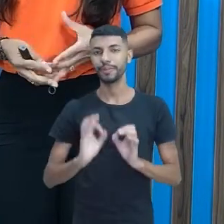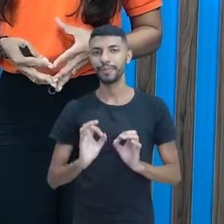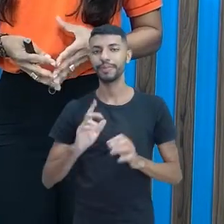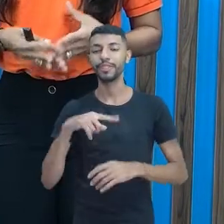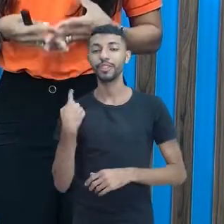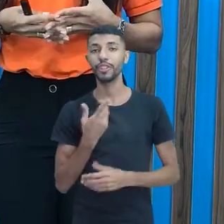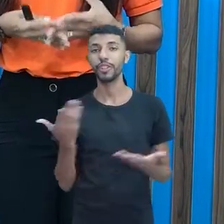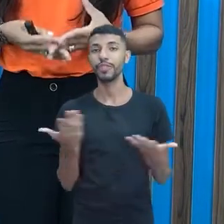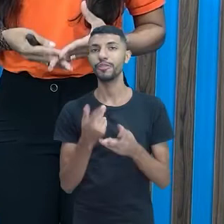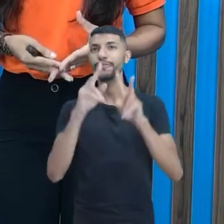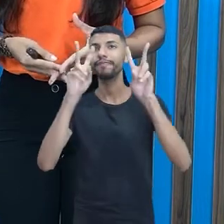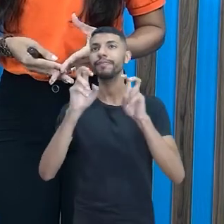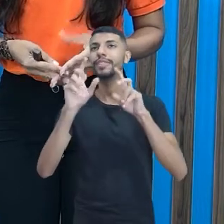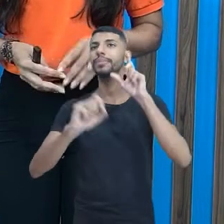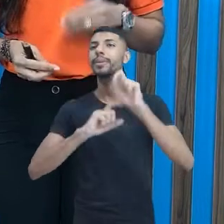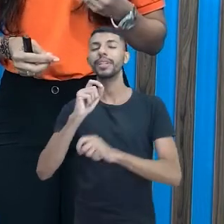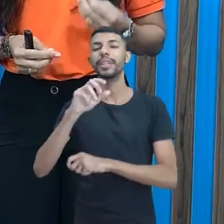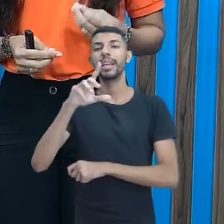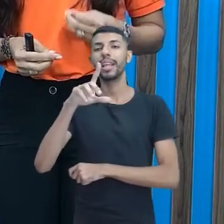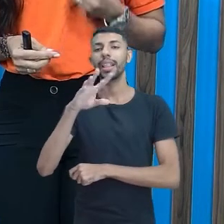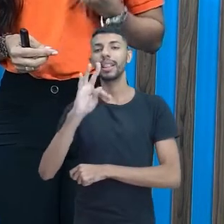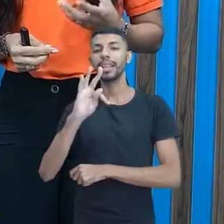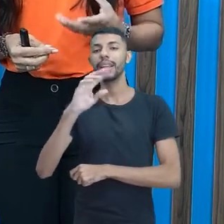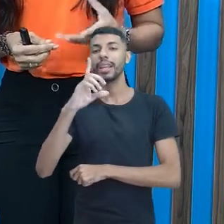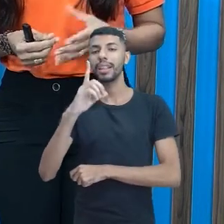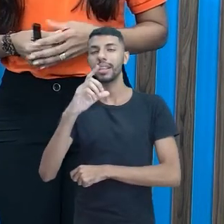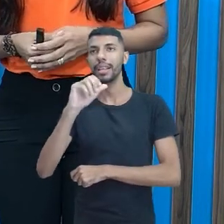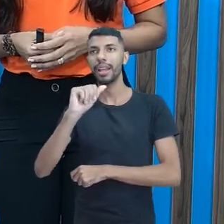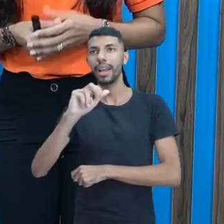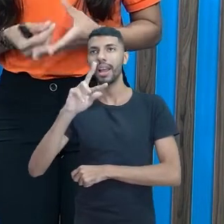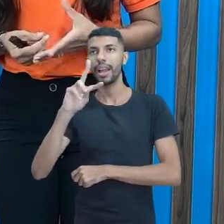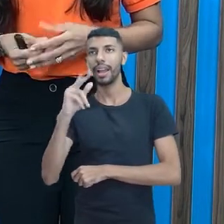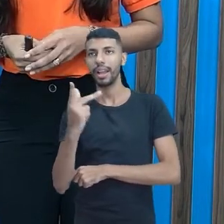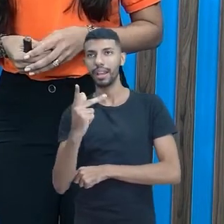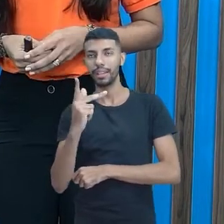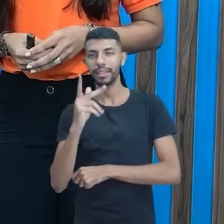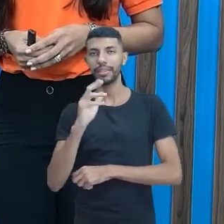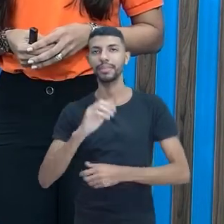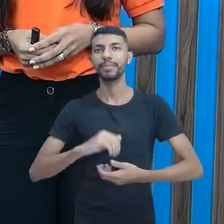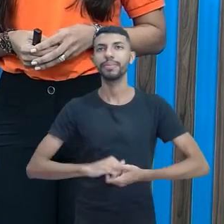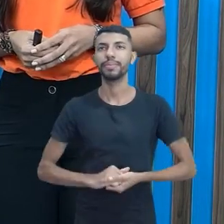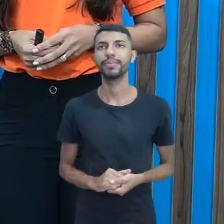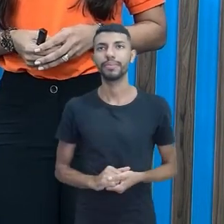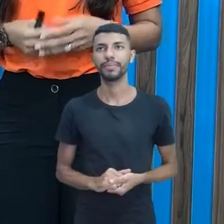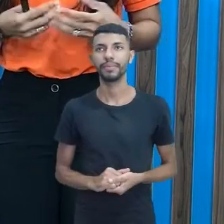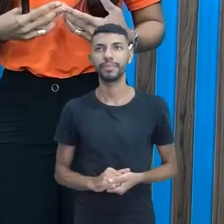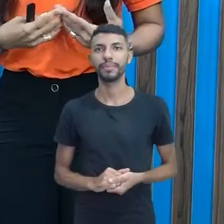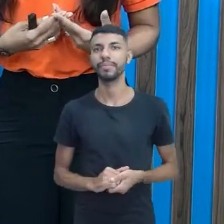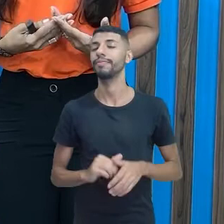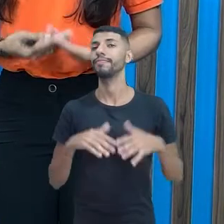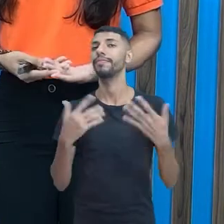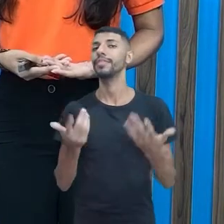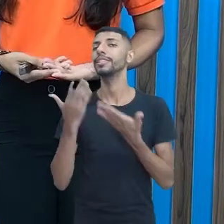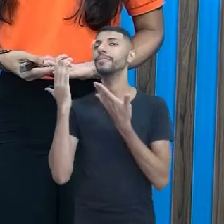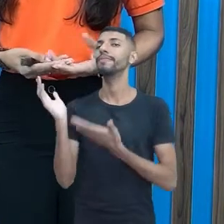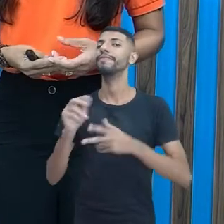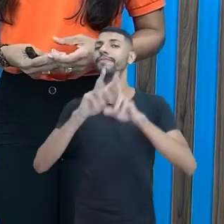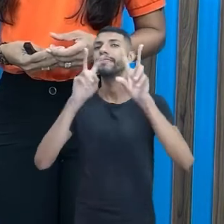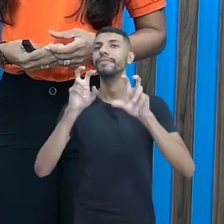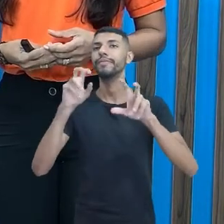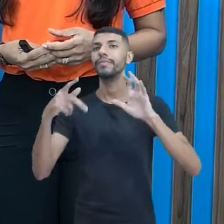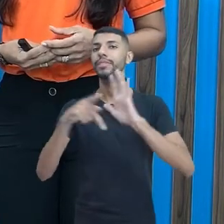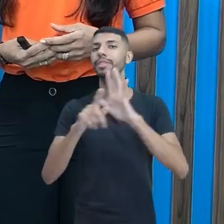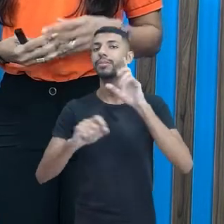conversar sobre TDAH, transtorno de déficit de atenção e hiperatividade. Então, essa é mais uma temática que